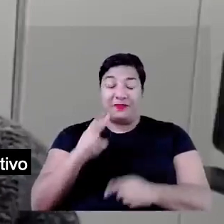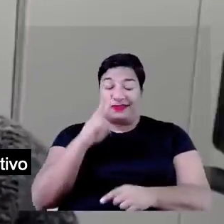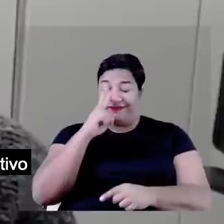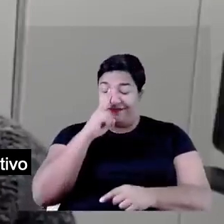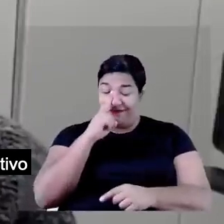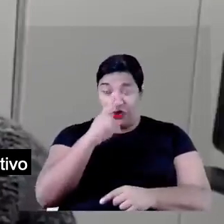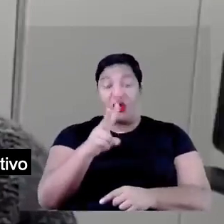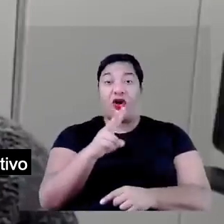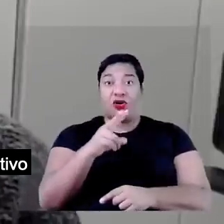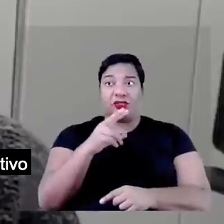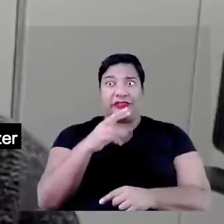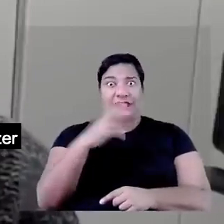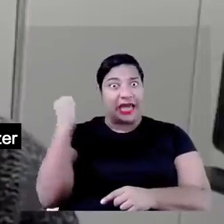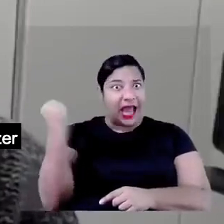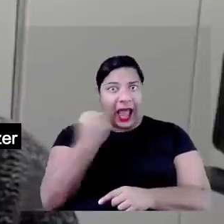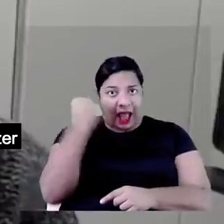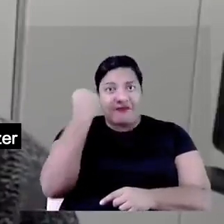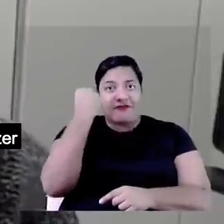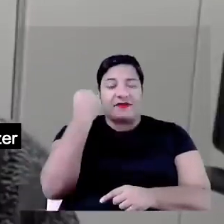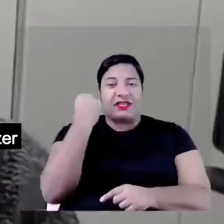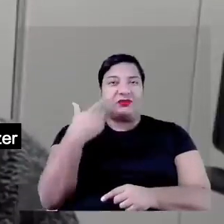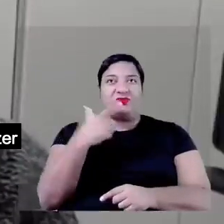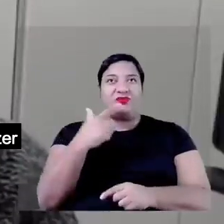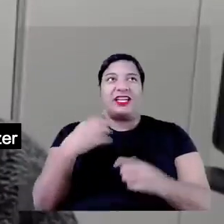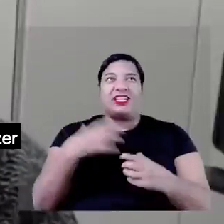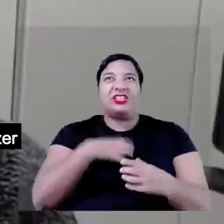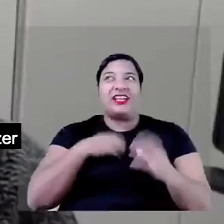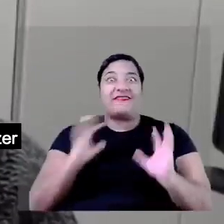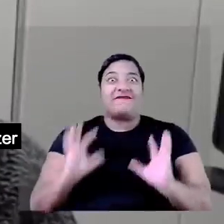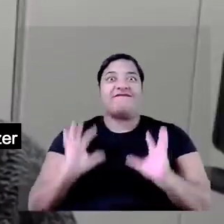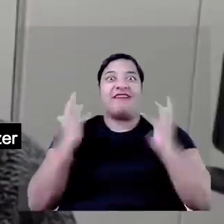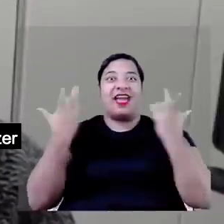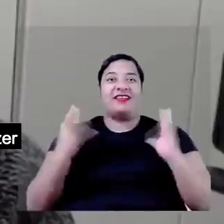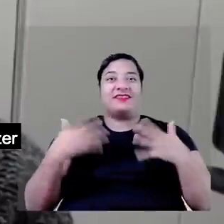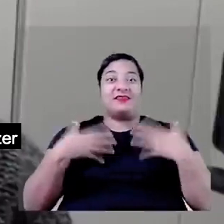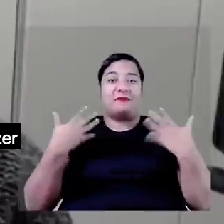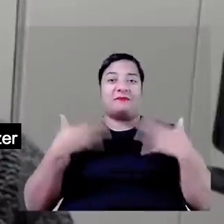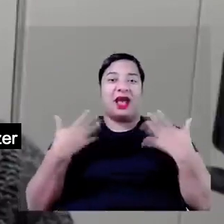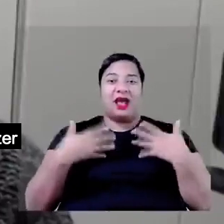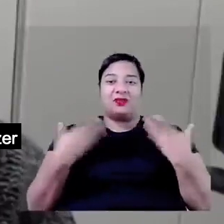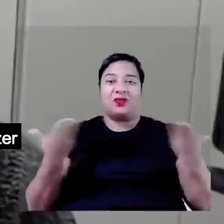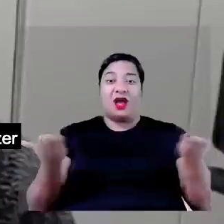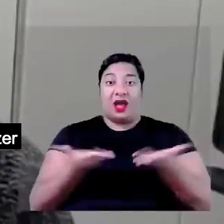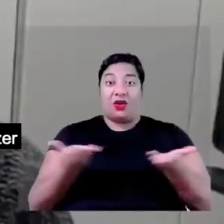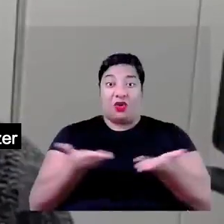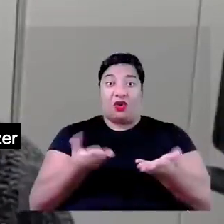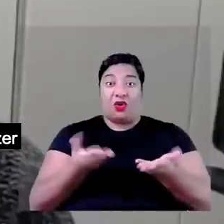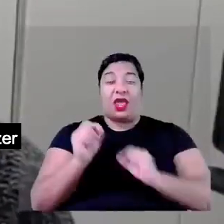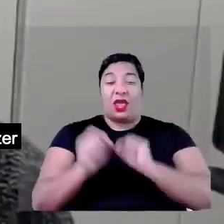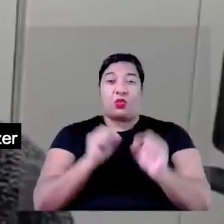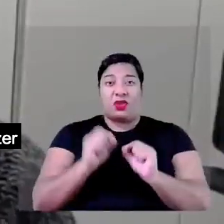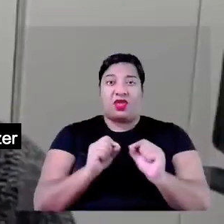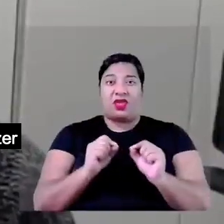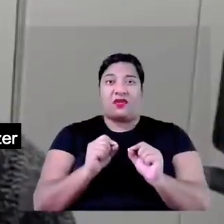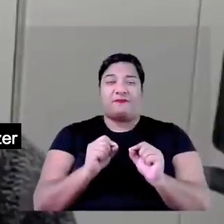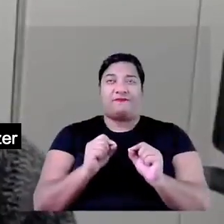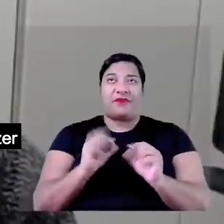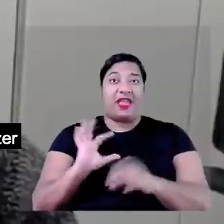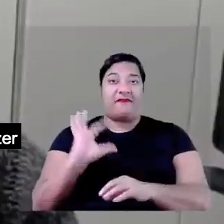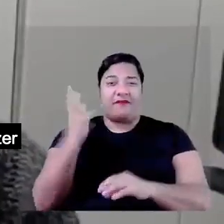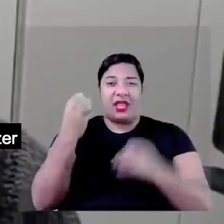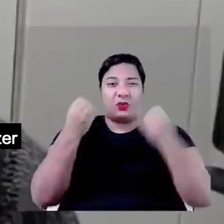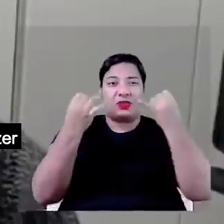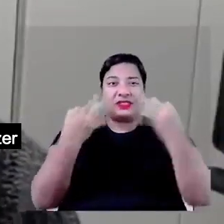seu caráter festivo e eles têm um papel muito mais complexo no sentido de trazer